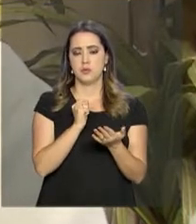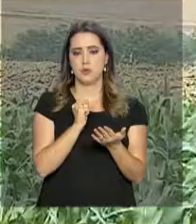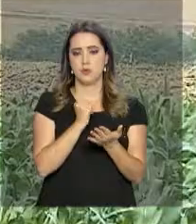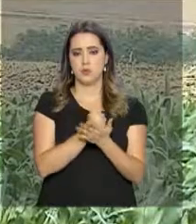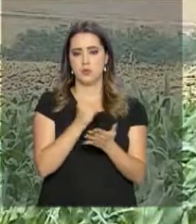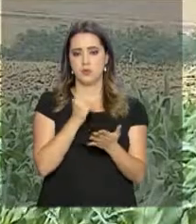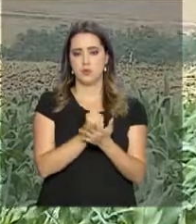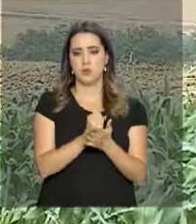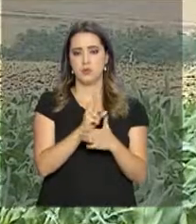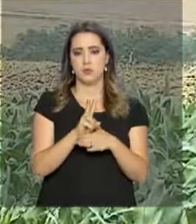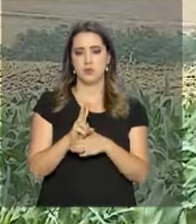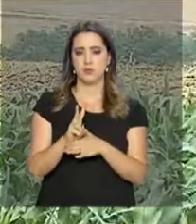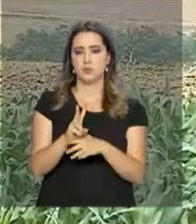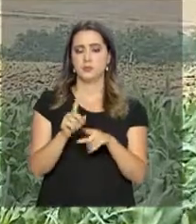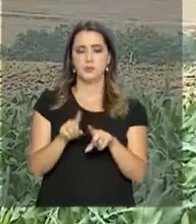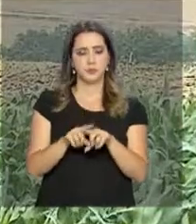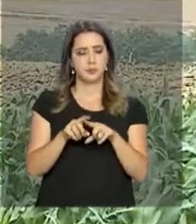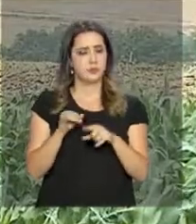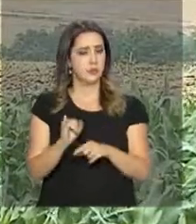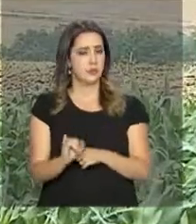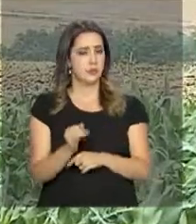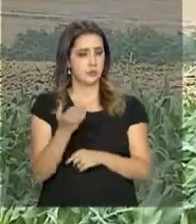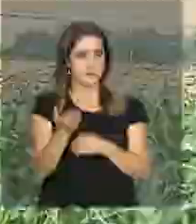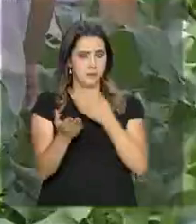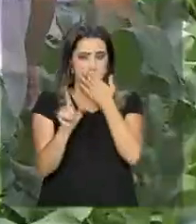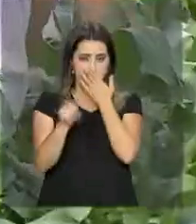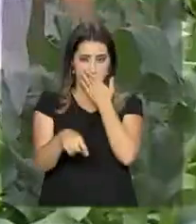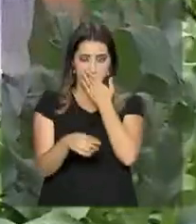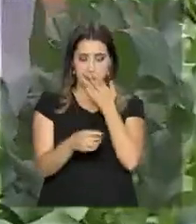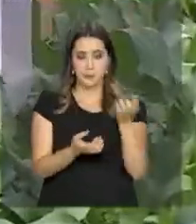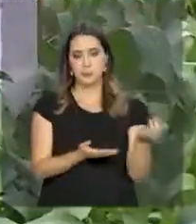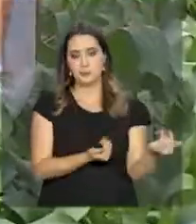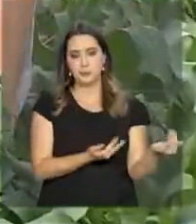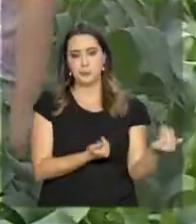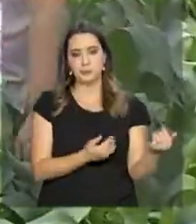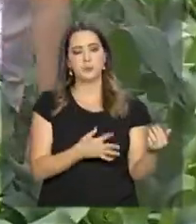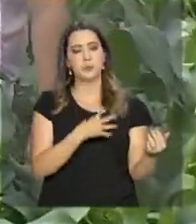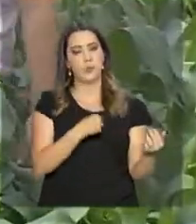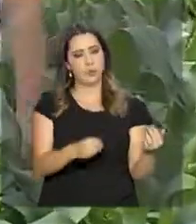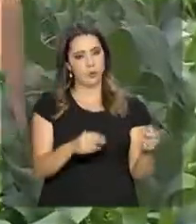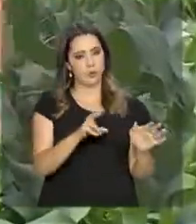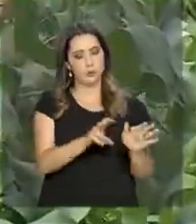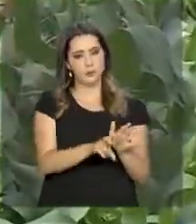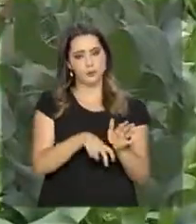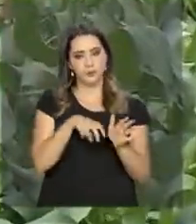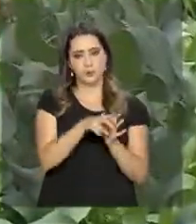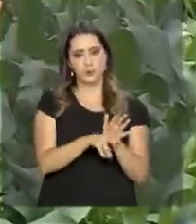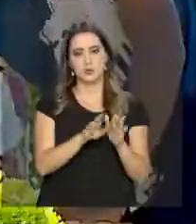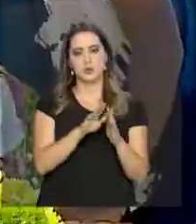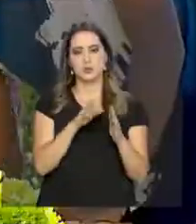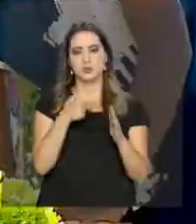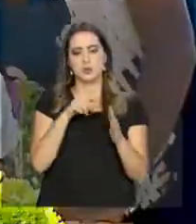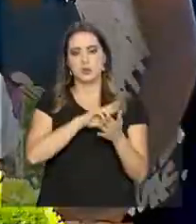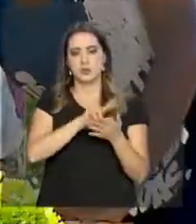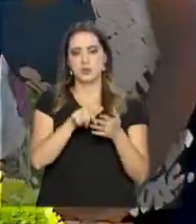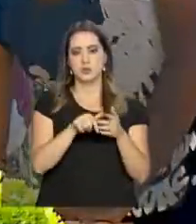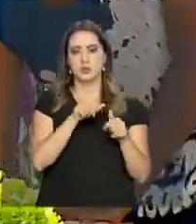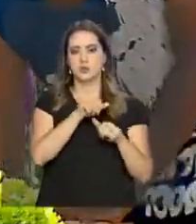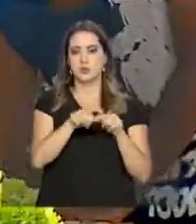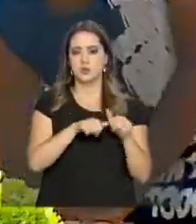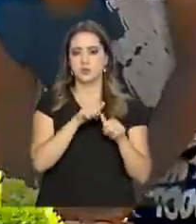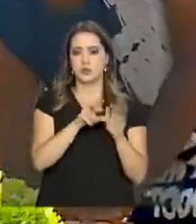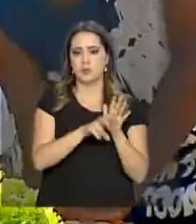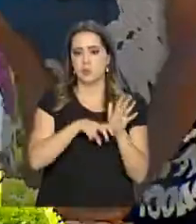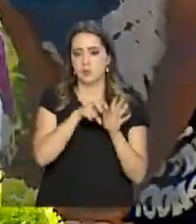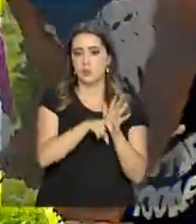que afinal de contas se você é jovem que é filho de agricultor já estou em escolas famílias por alternância escolas